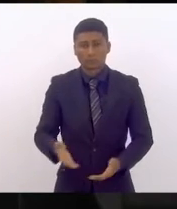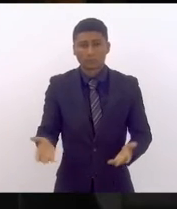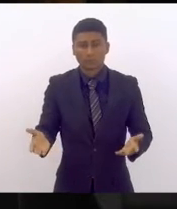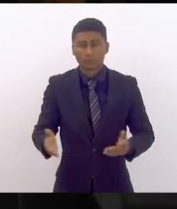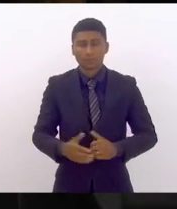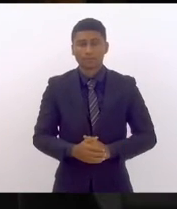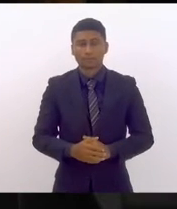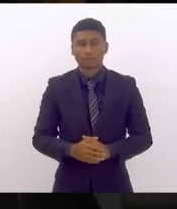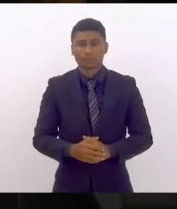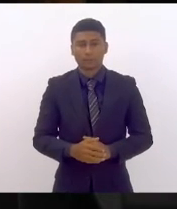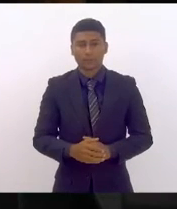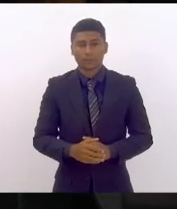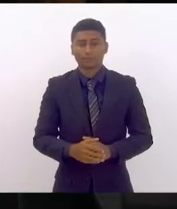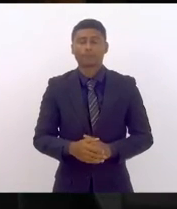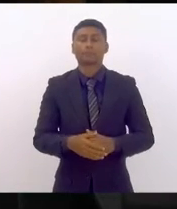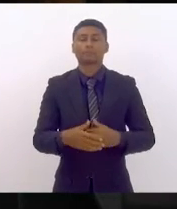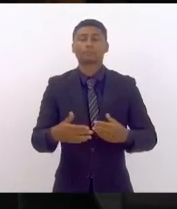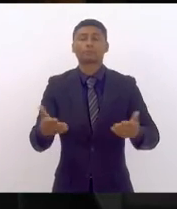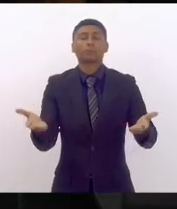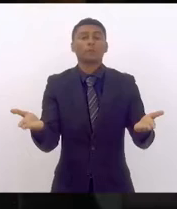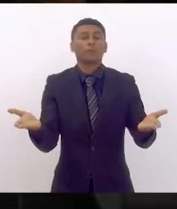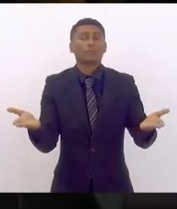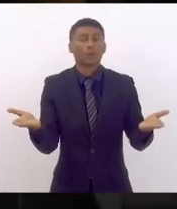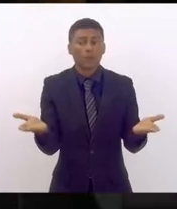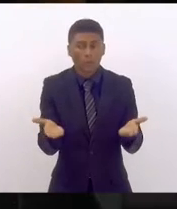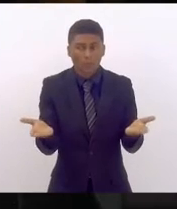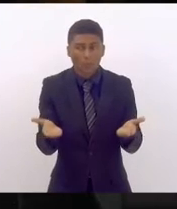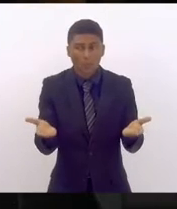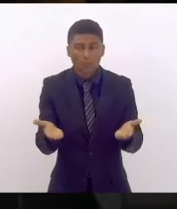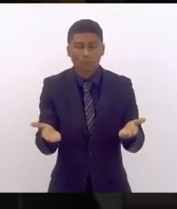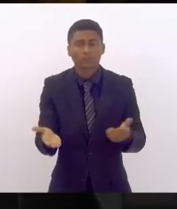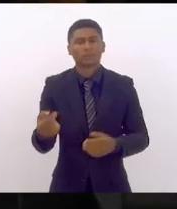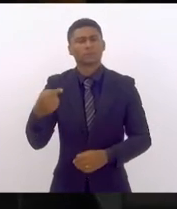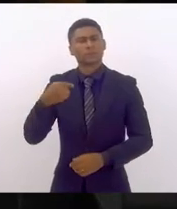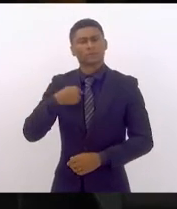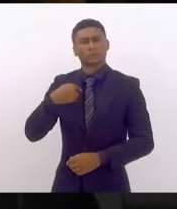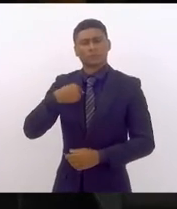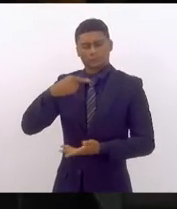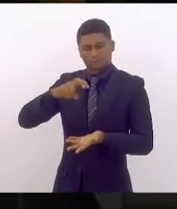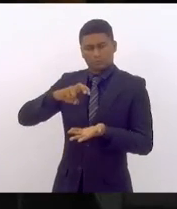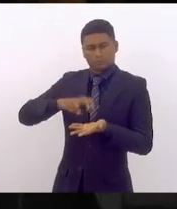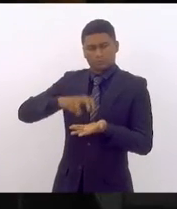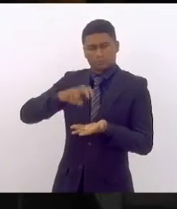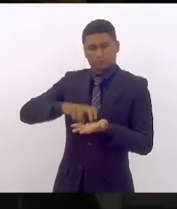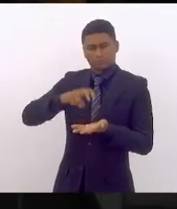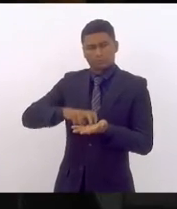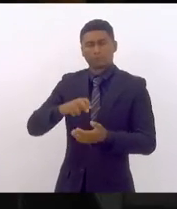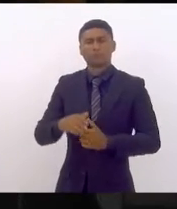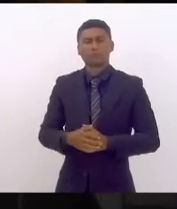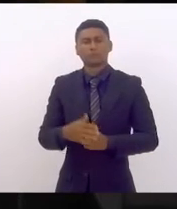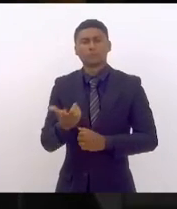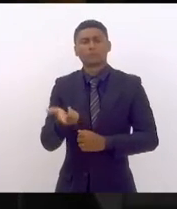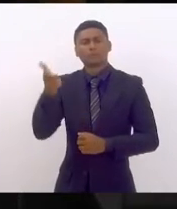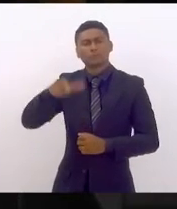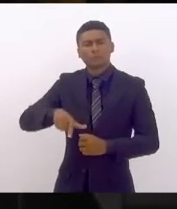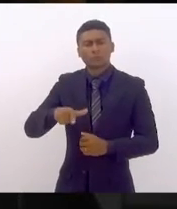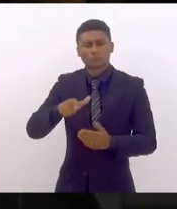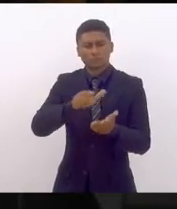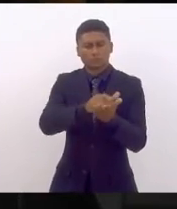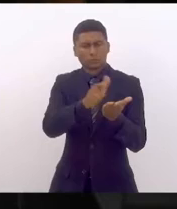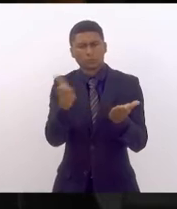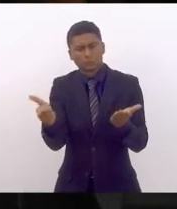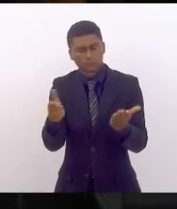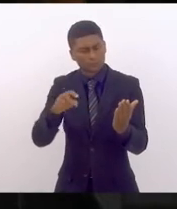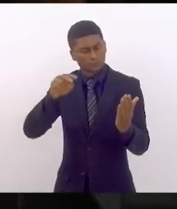E aí hoje senhora Presidente eu me deparei na parte da manhã com outra notícia